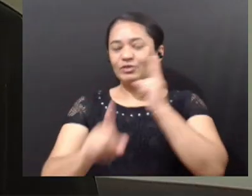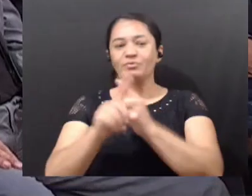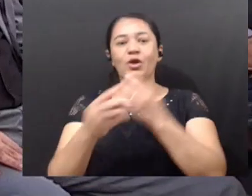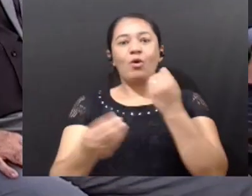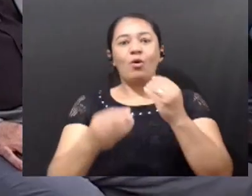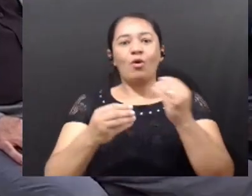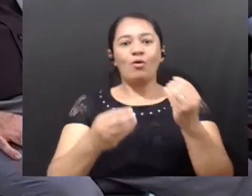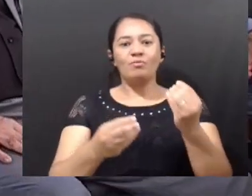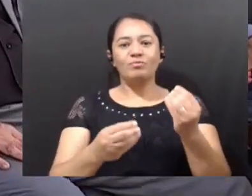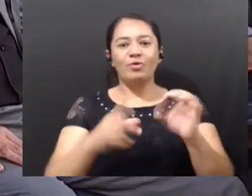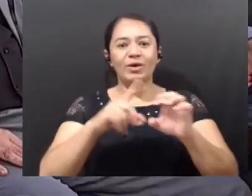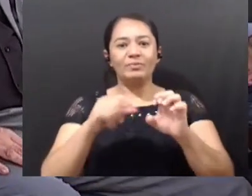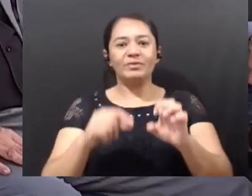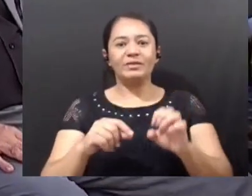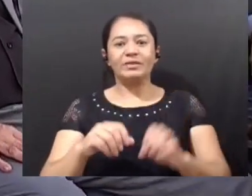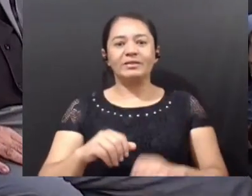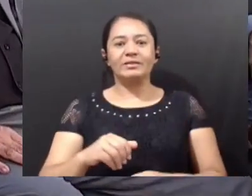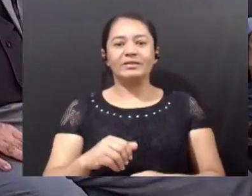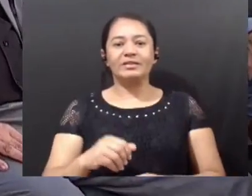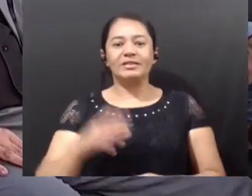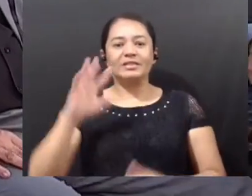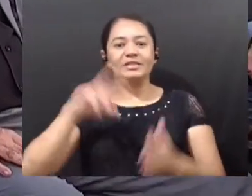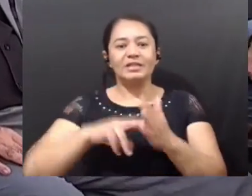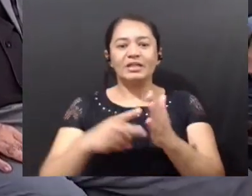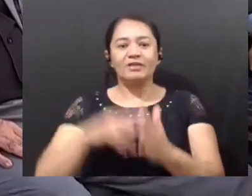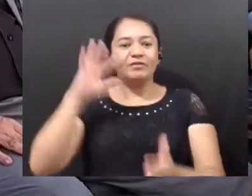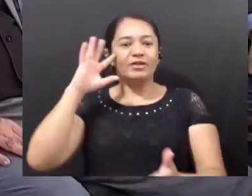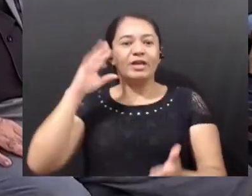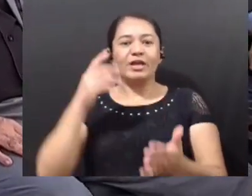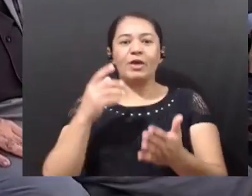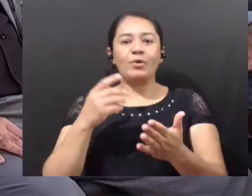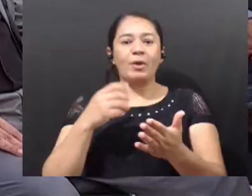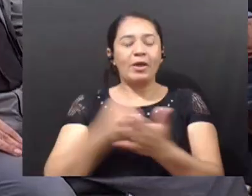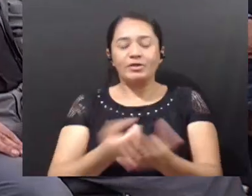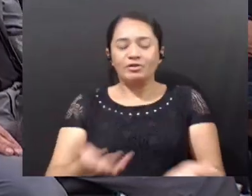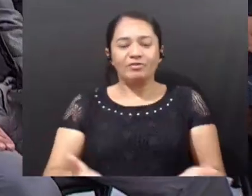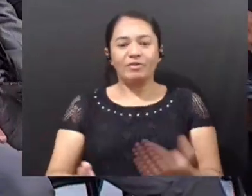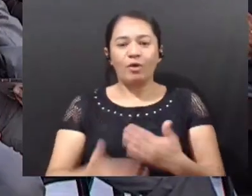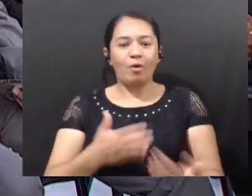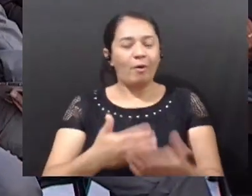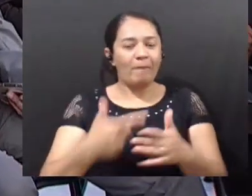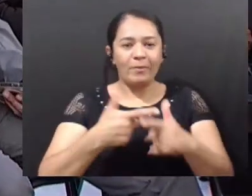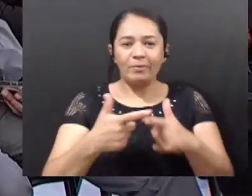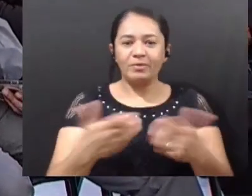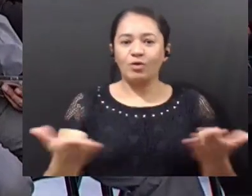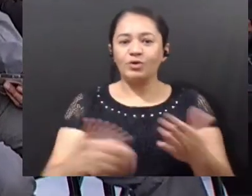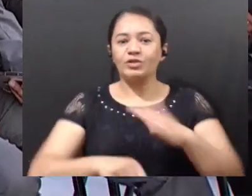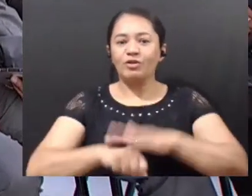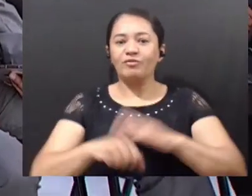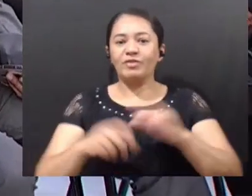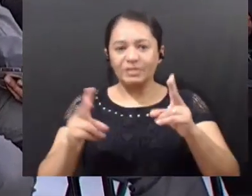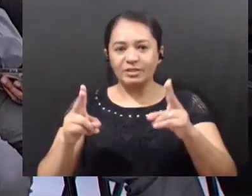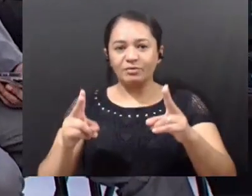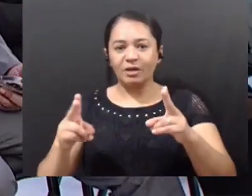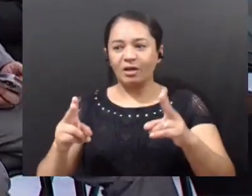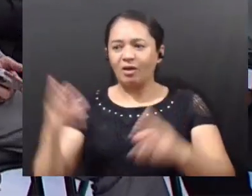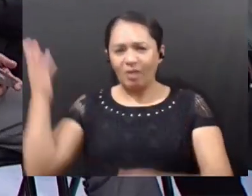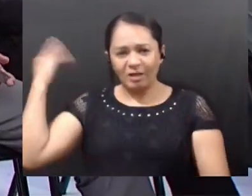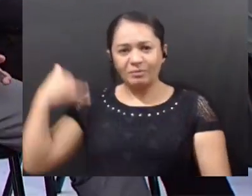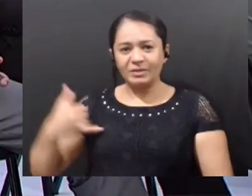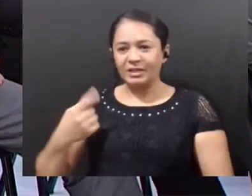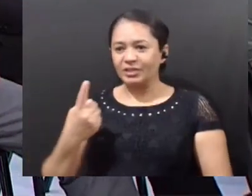é do que você resolver problemas. Então, hoje, eu faço a mesma coisa que eu fazia aos 13 anos, só que com uma escala muito